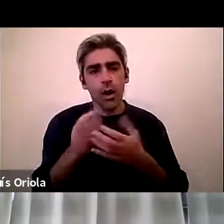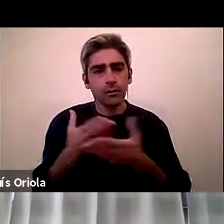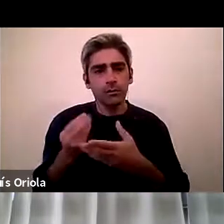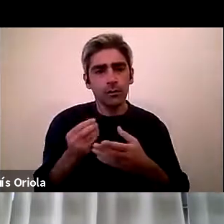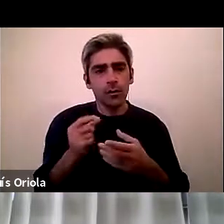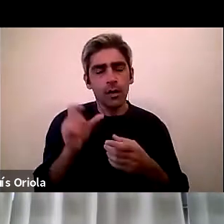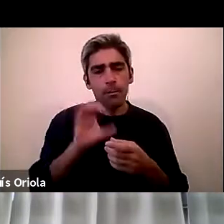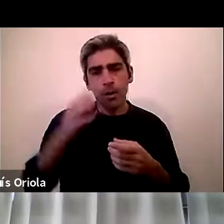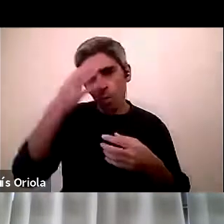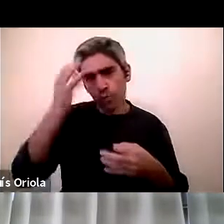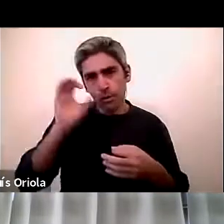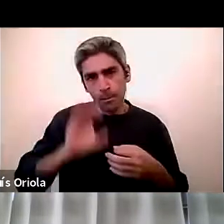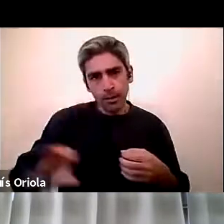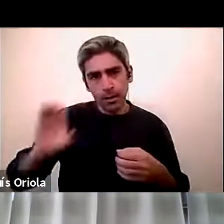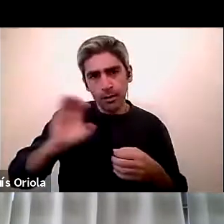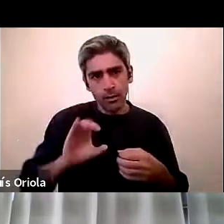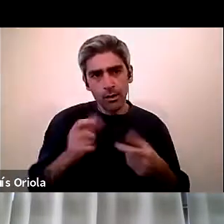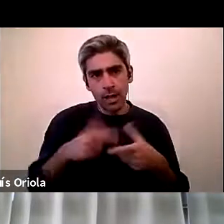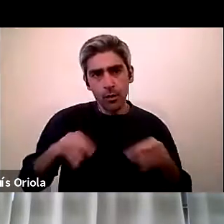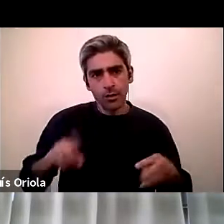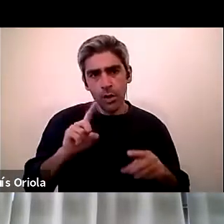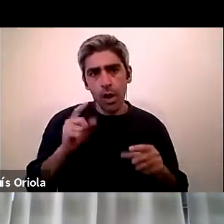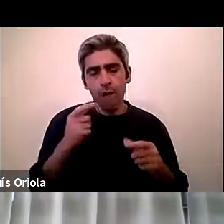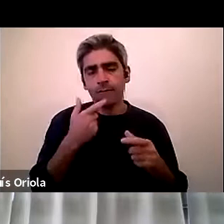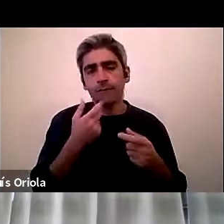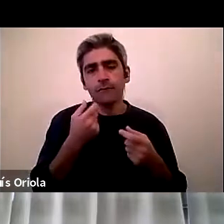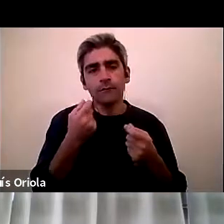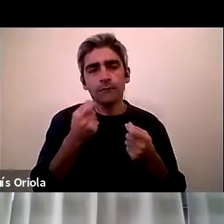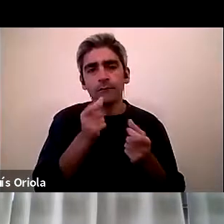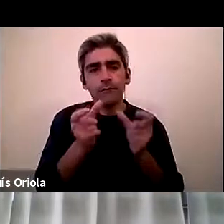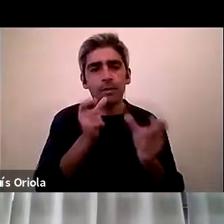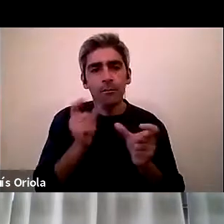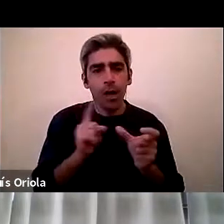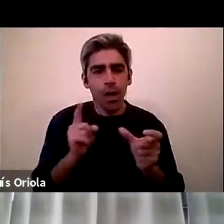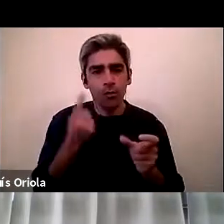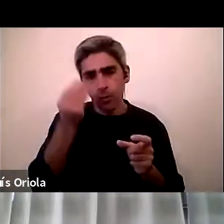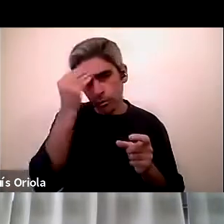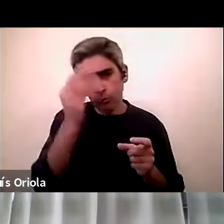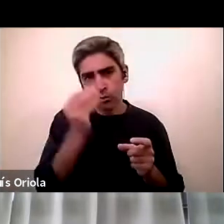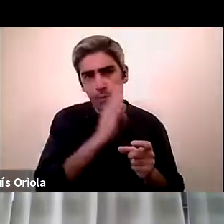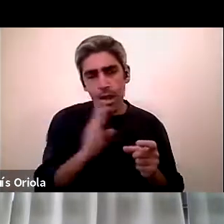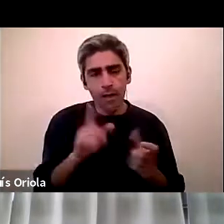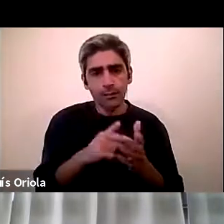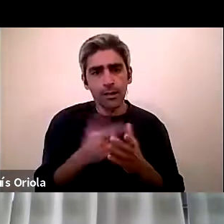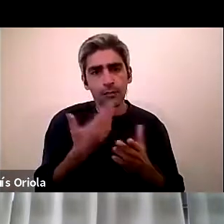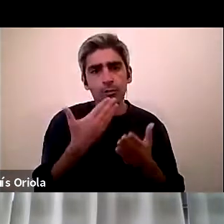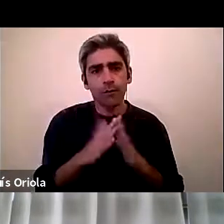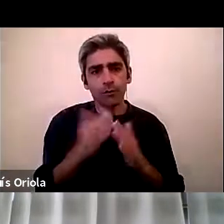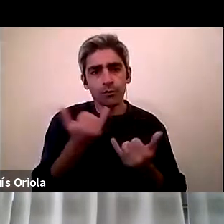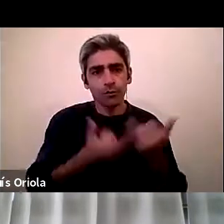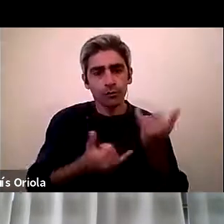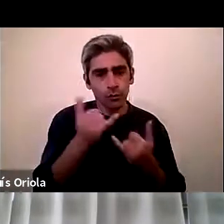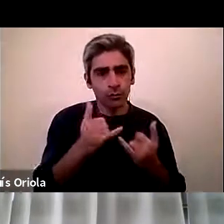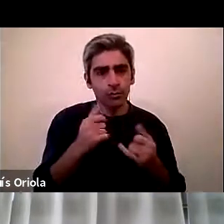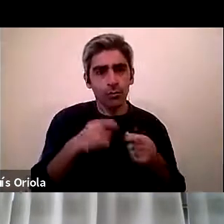parte comportamental, que é a linguagem não verbal, e uma das recomendações muito práticas que nós damos no guia: por favor, substituam os